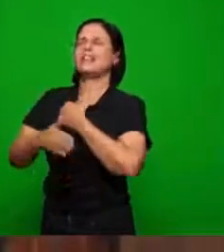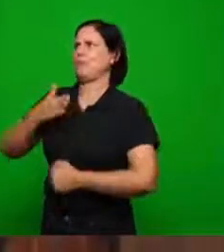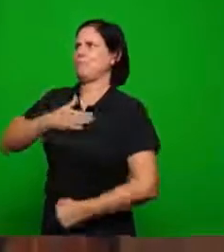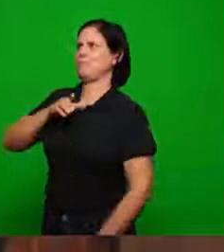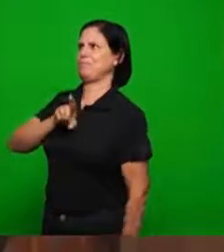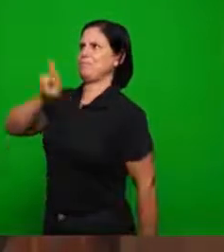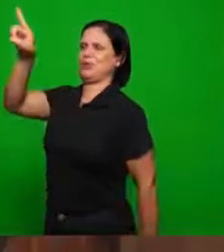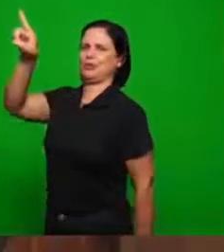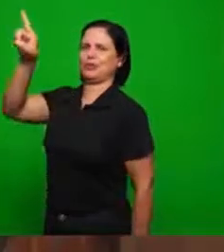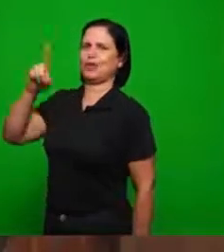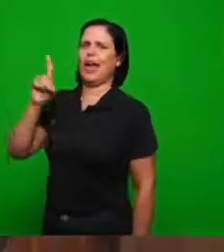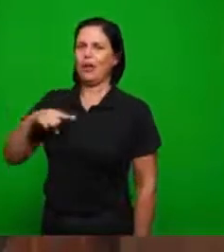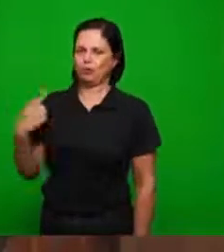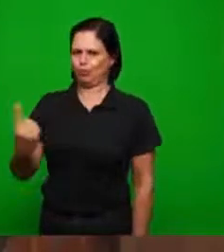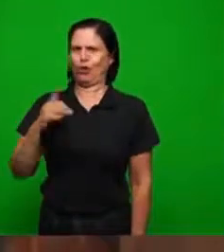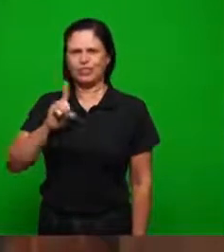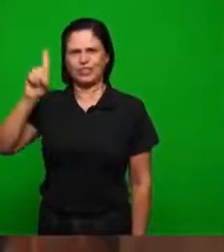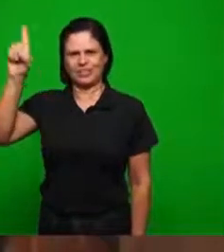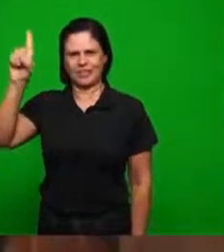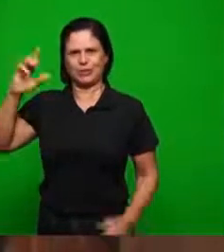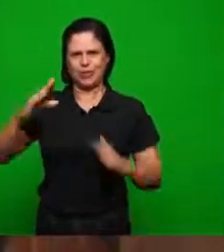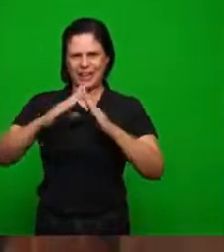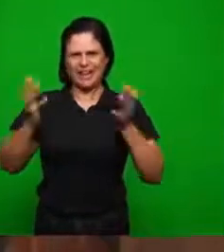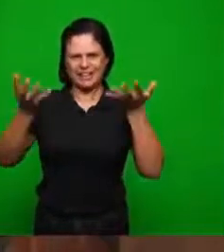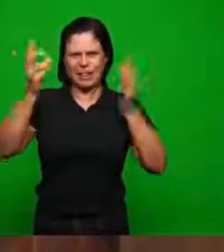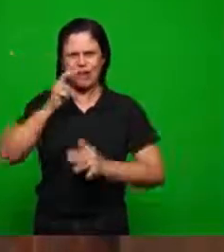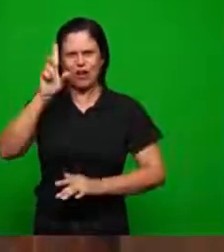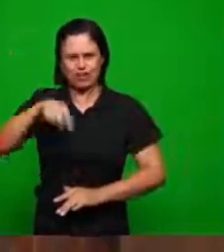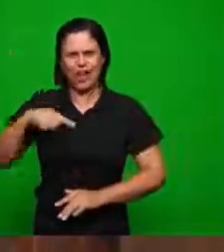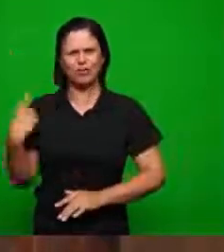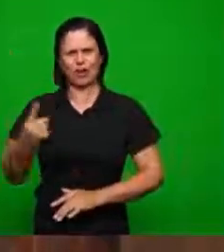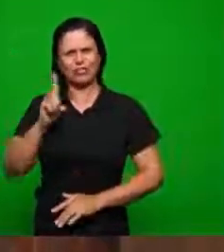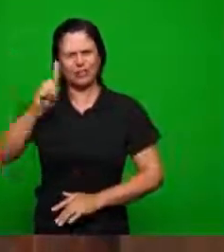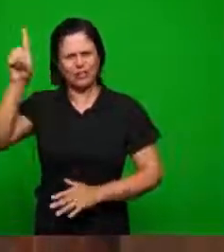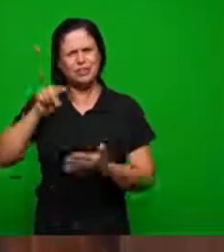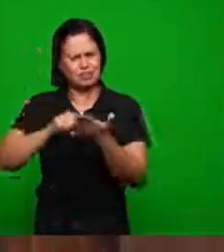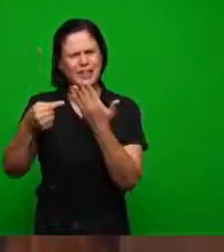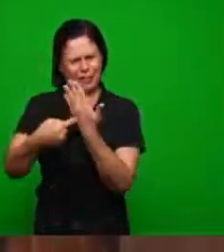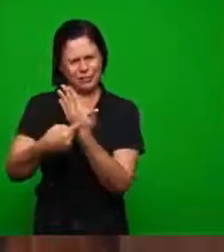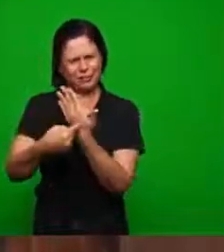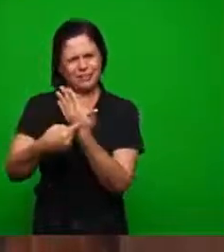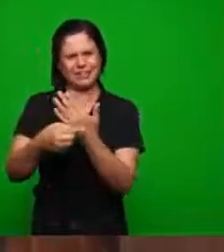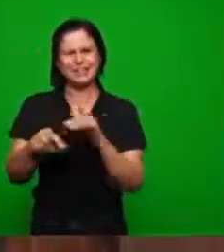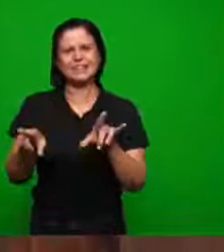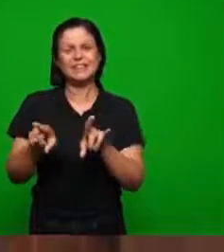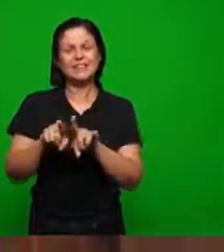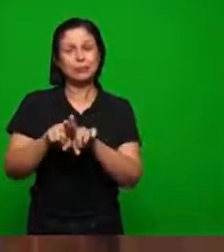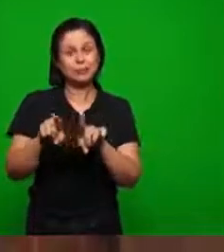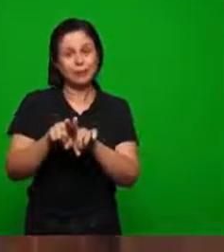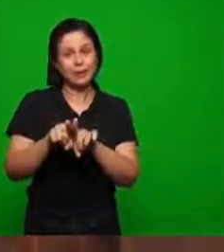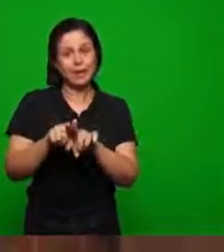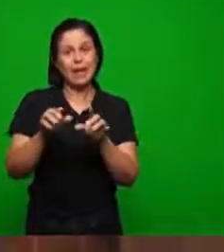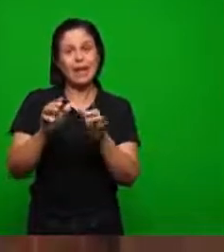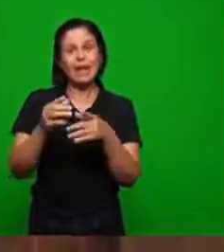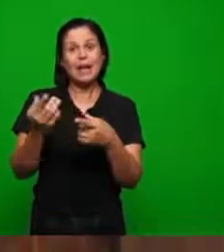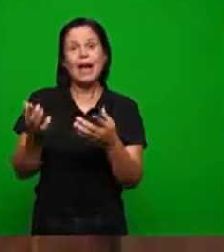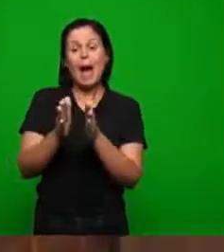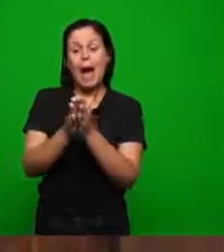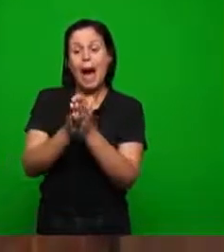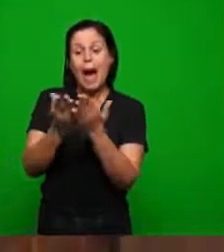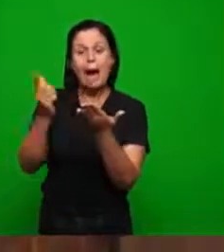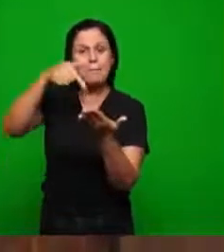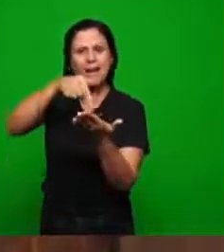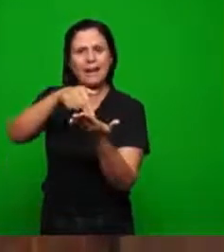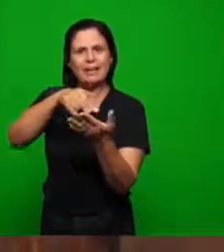o meu Deus, é o nosso Deus. Castelo forte é o nosso Deus. E a outra coisa que ele coloca, a palavra, porque é o